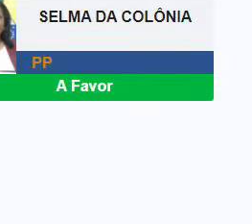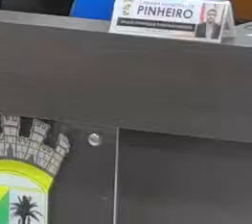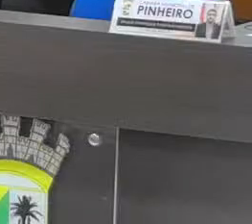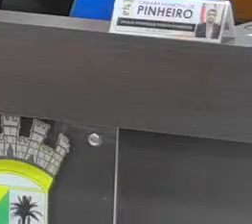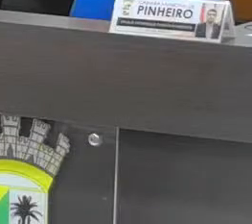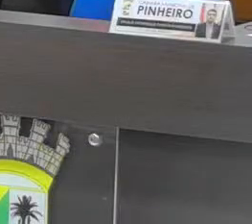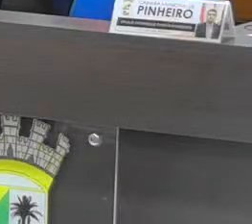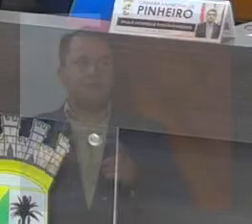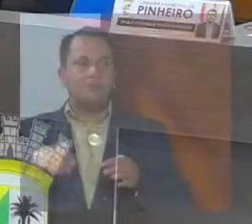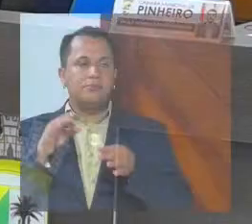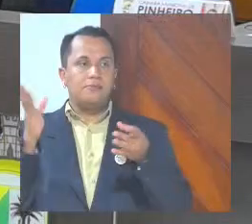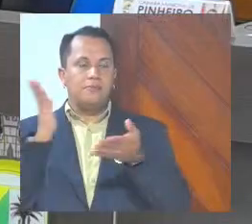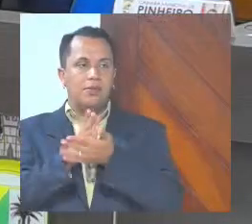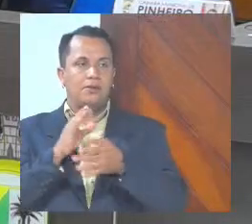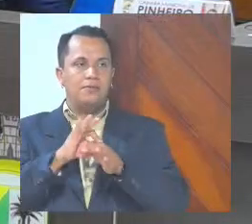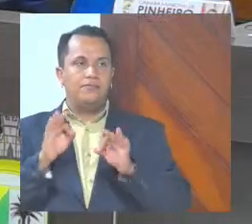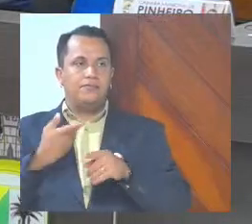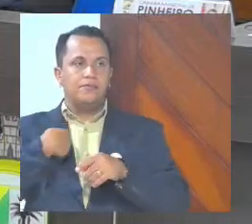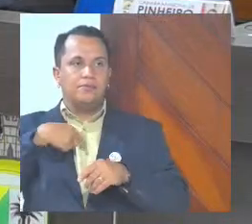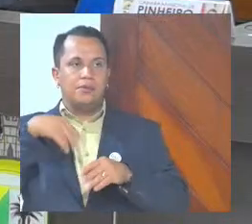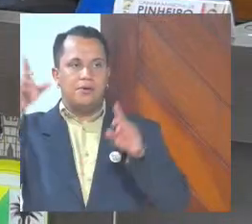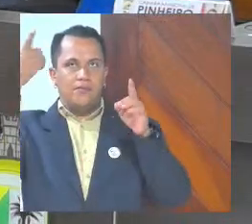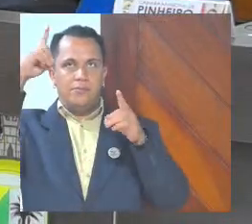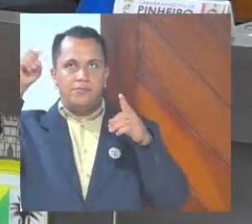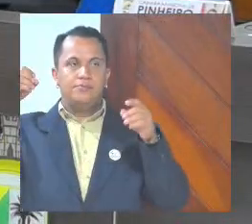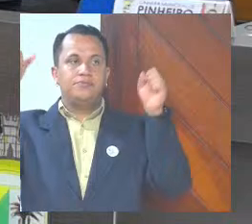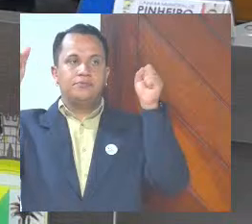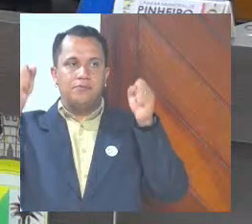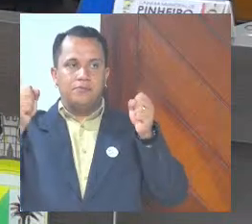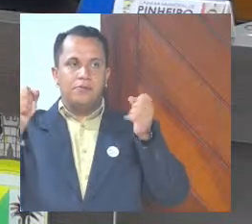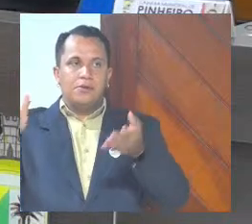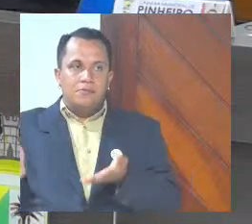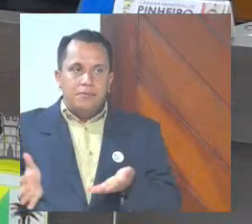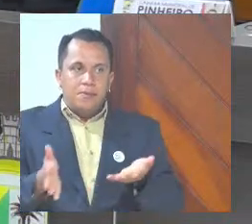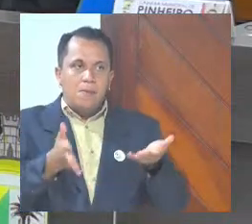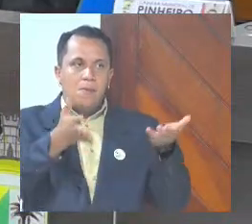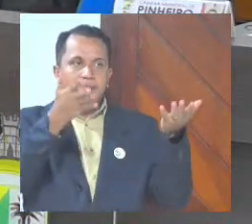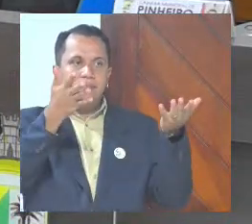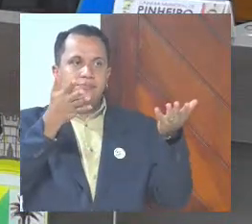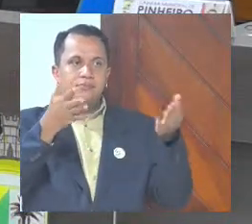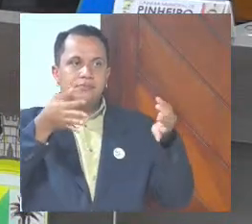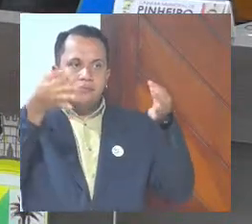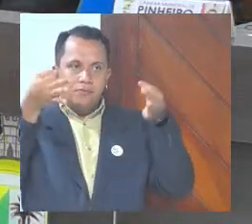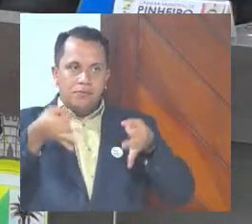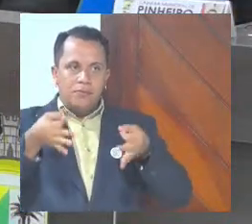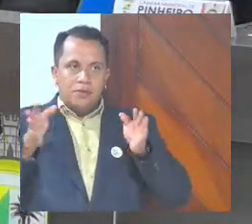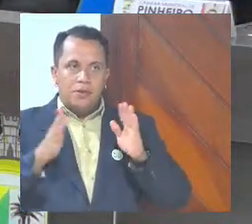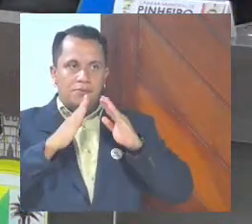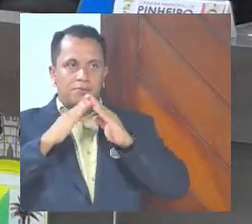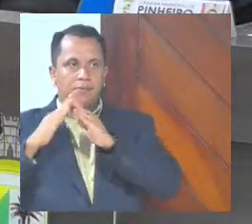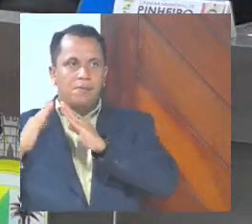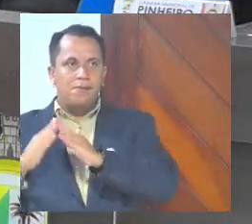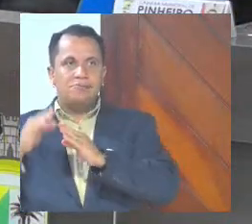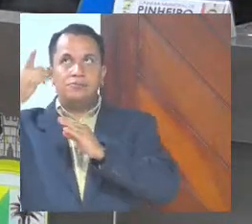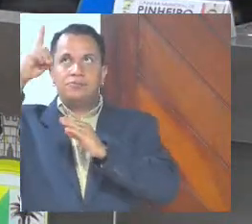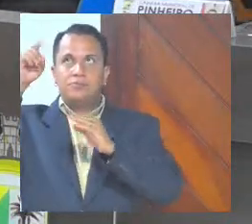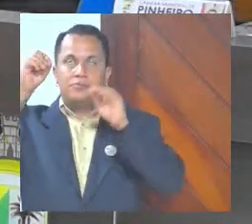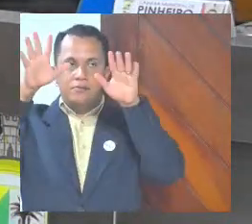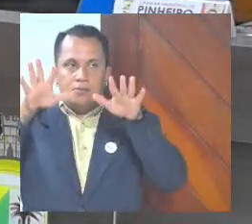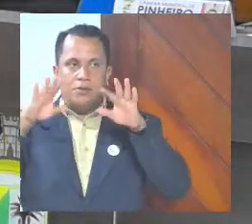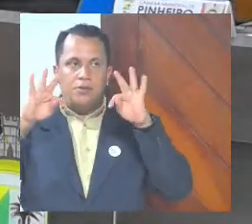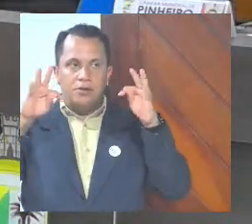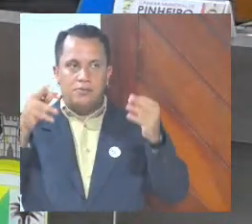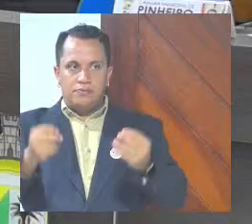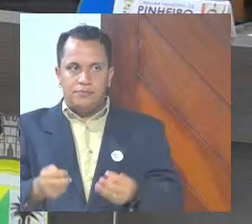Nada mais havendo a tratar, declaro encerrada a sessão. Que Deus possa levar todos nós com muita segurança para nossas casas. Que Deus abençoe a